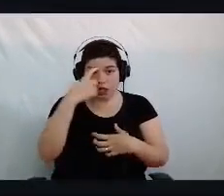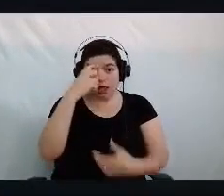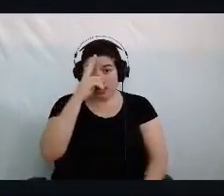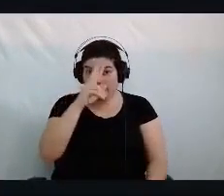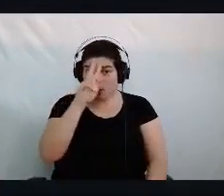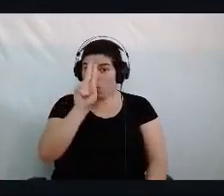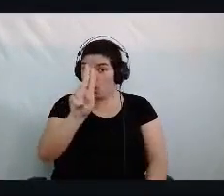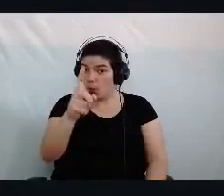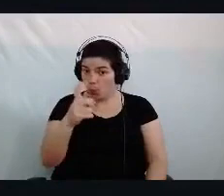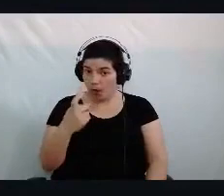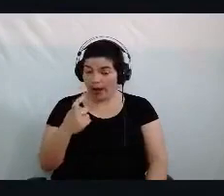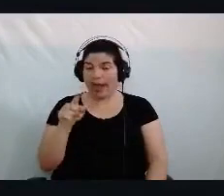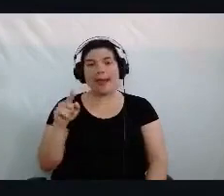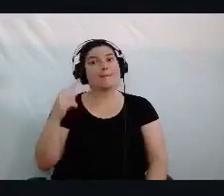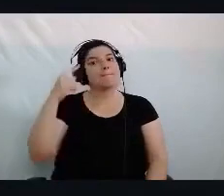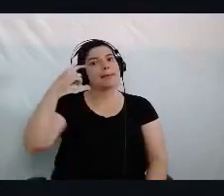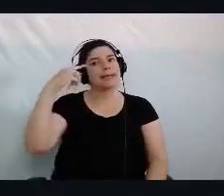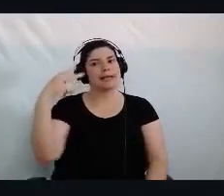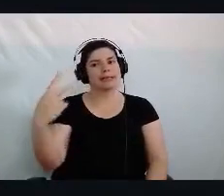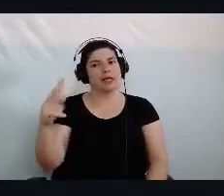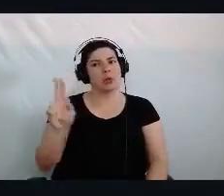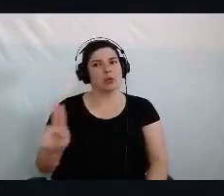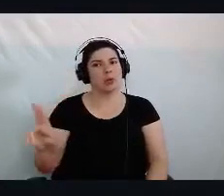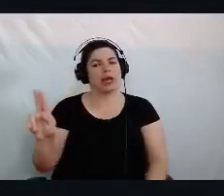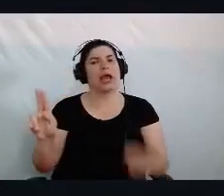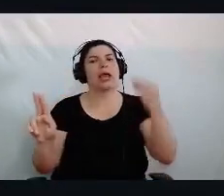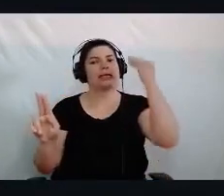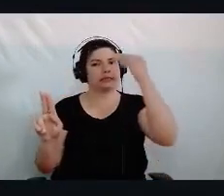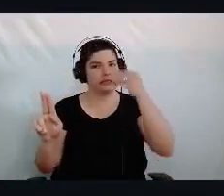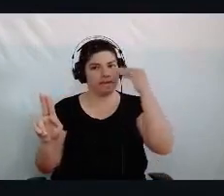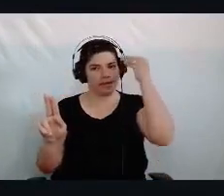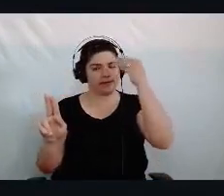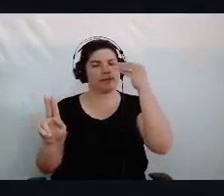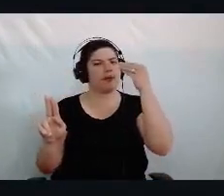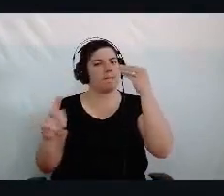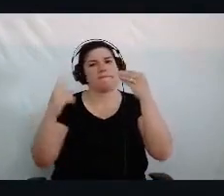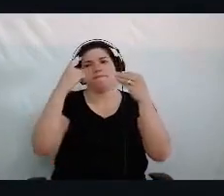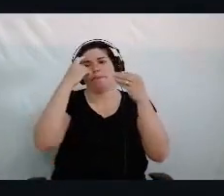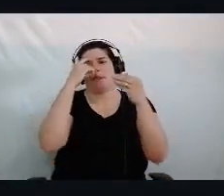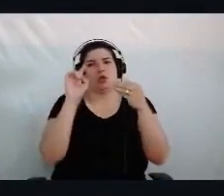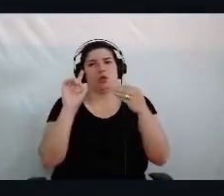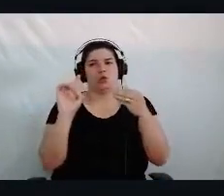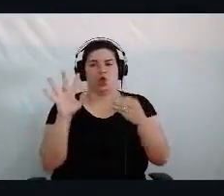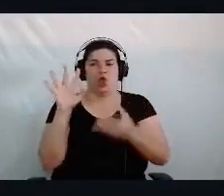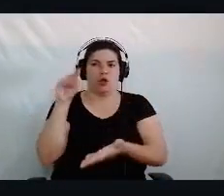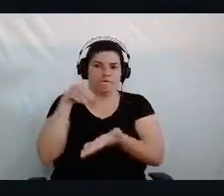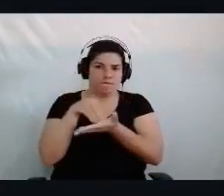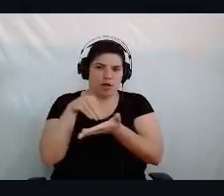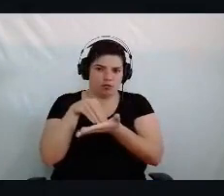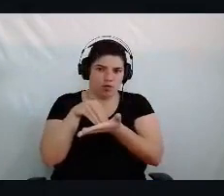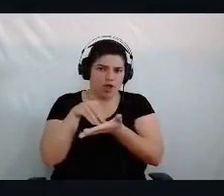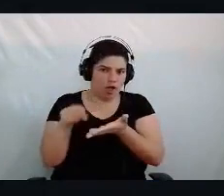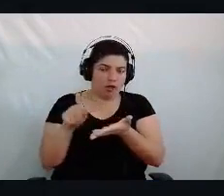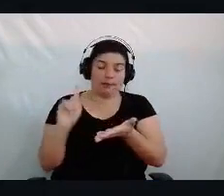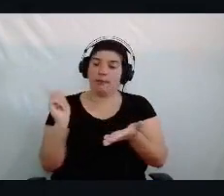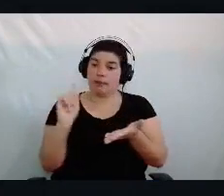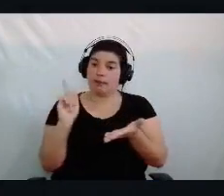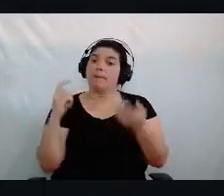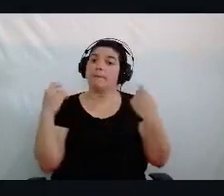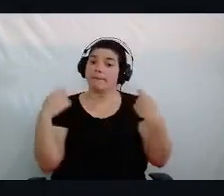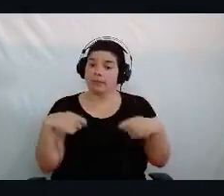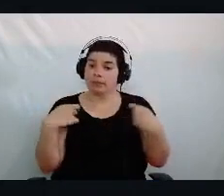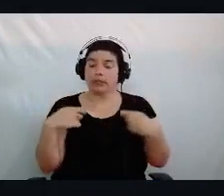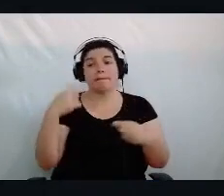que pensa na experiência do usuário. Ele não pode ser uma equação, uma parte faltante dessa equação. Então, a gente convidou os